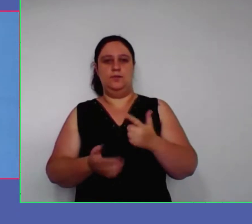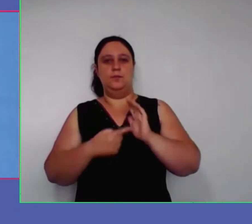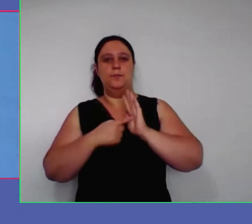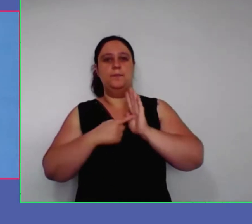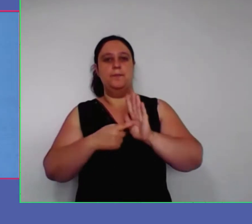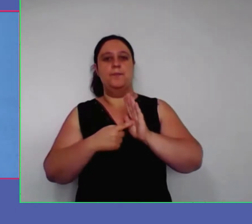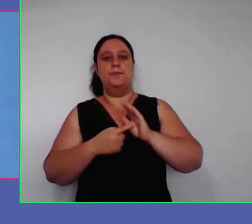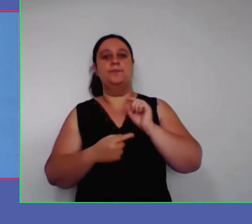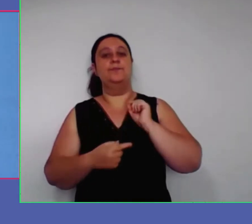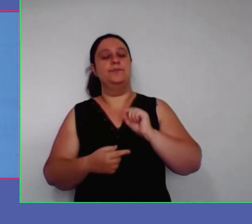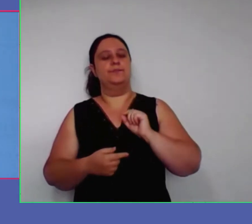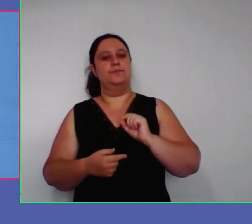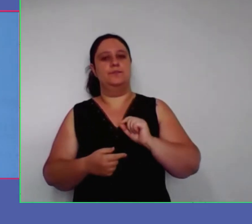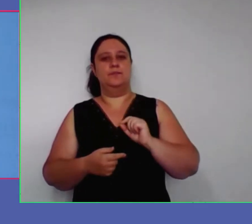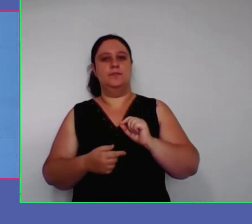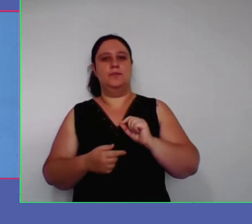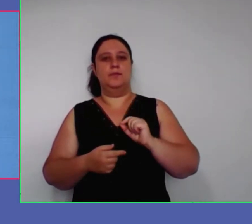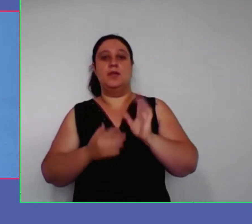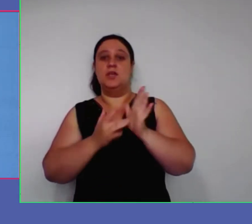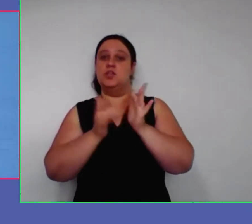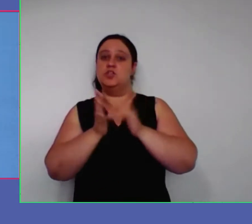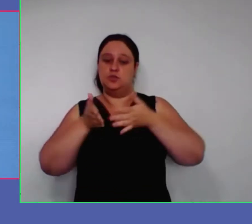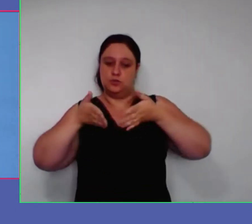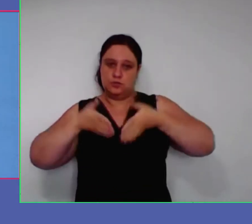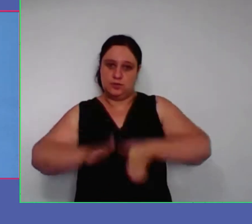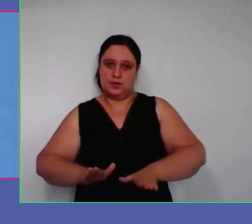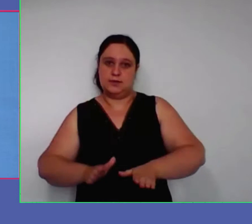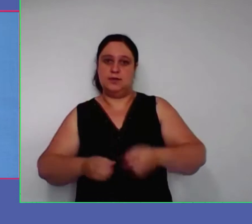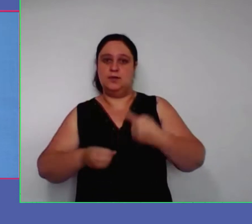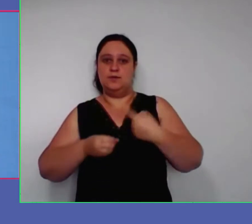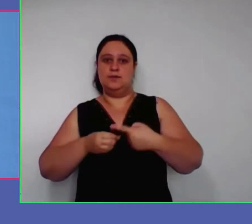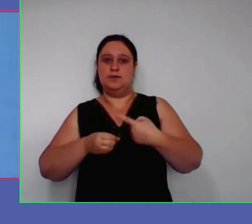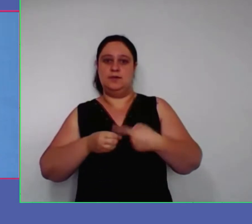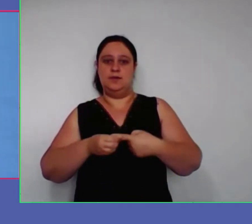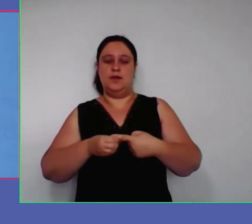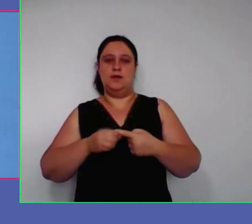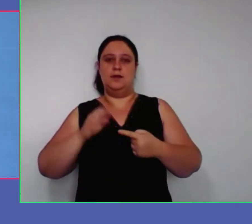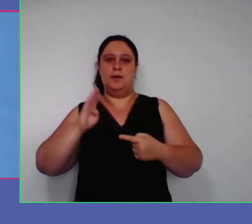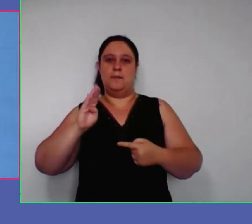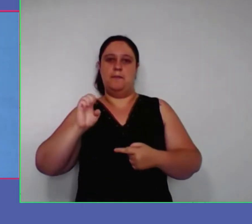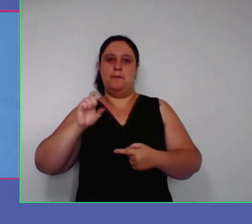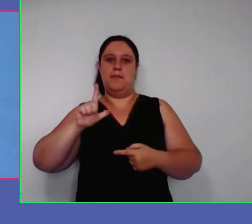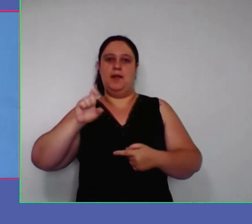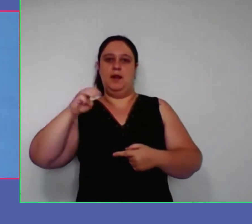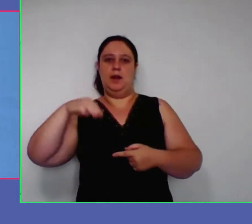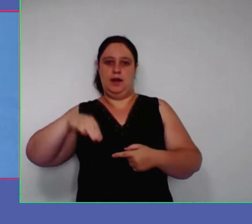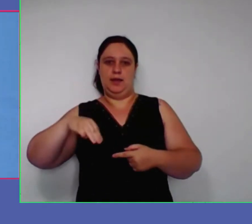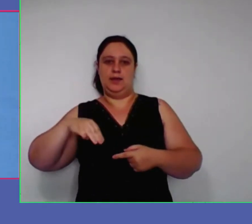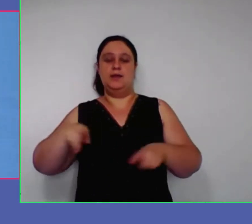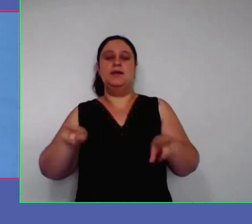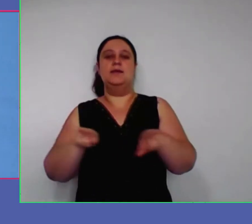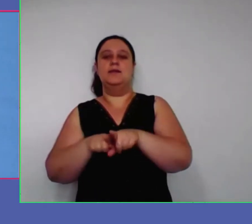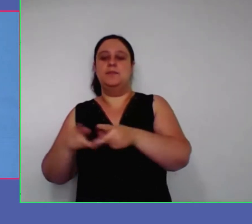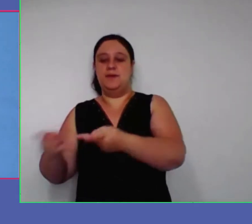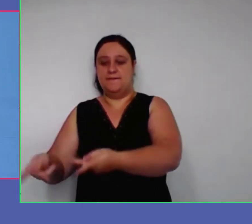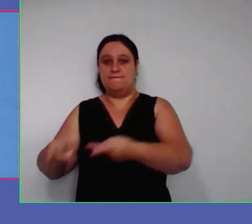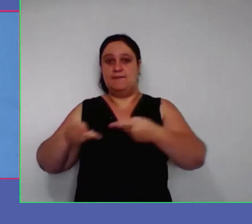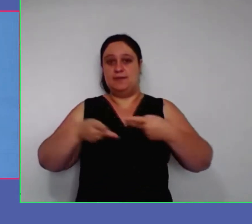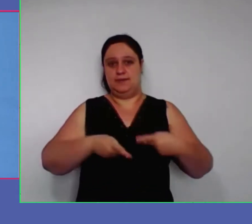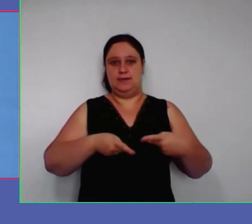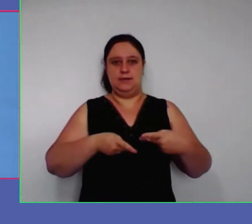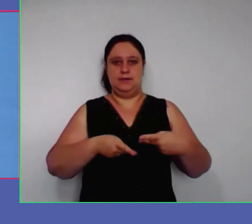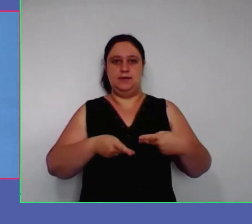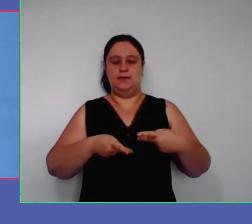seu nascimento em Belém e a visita dos magos e